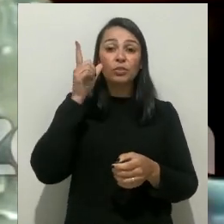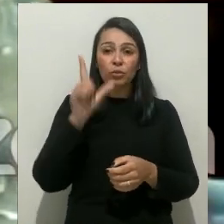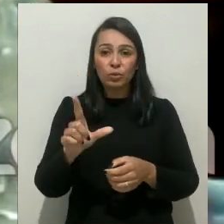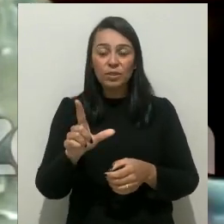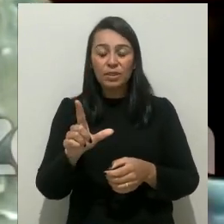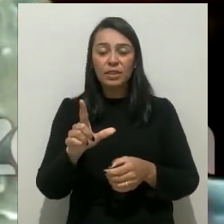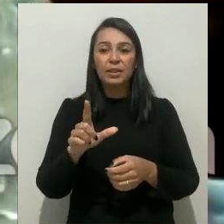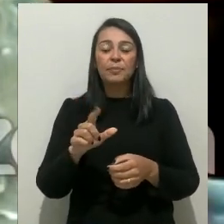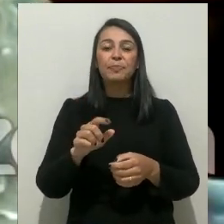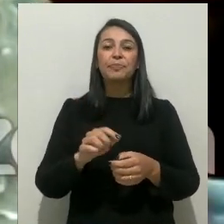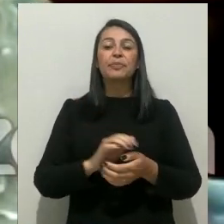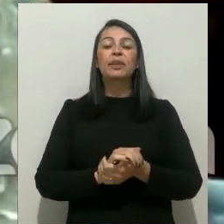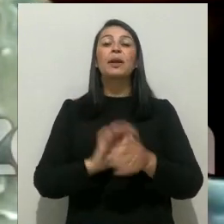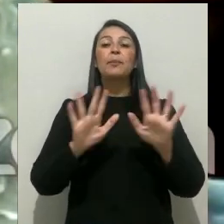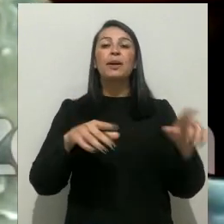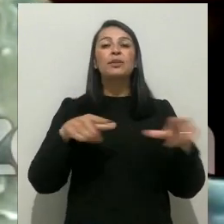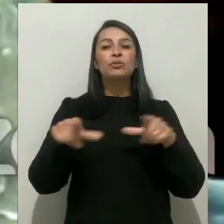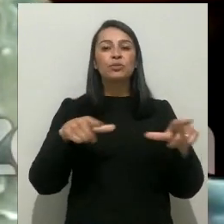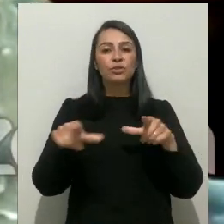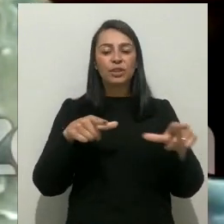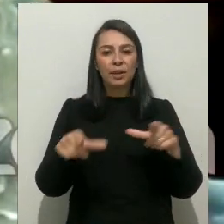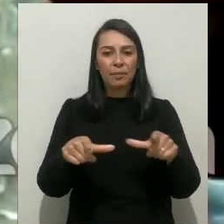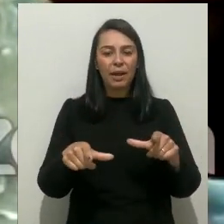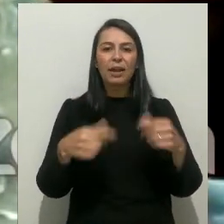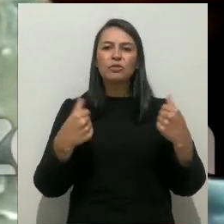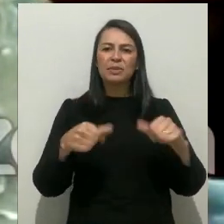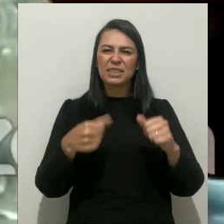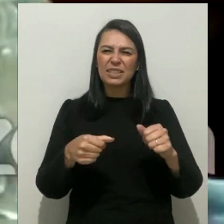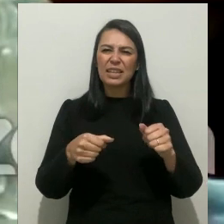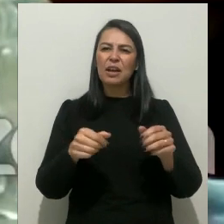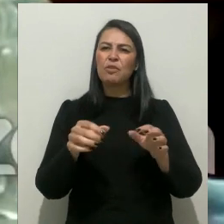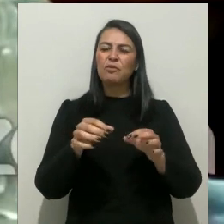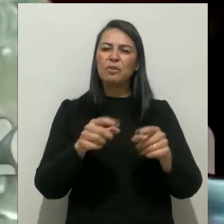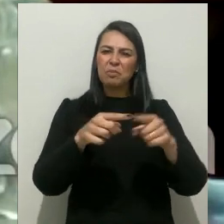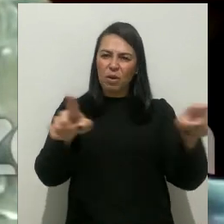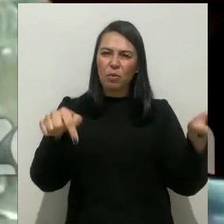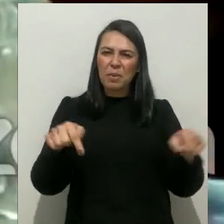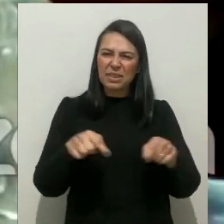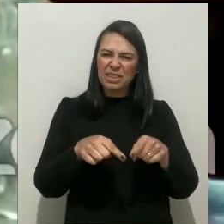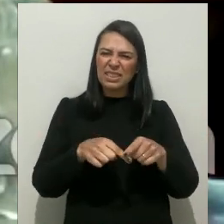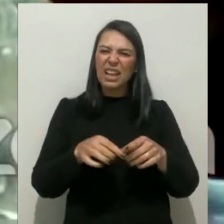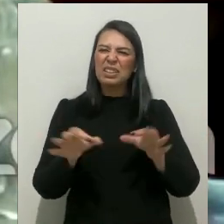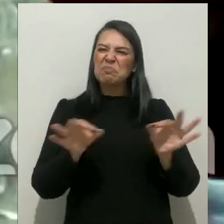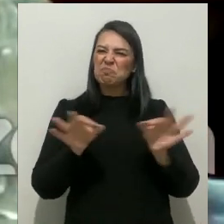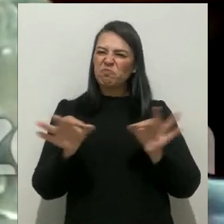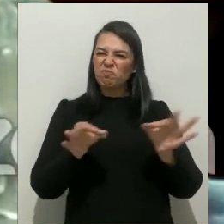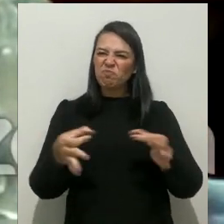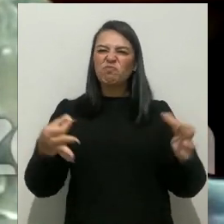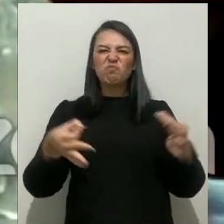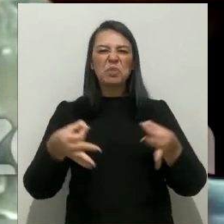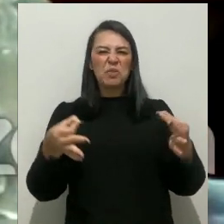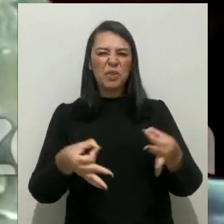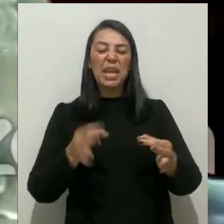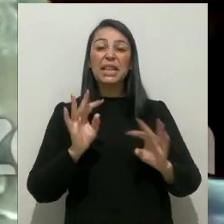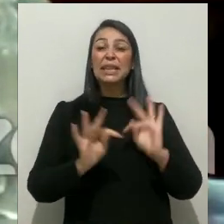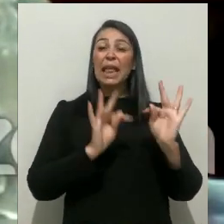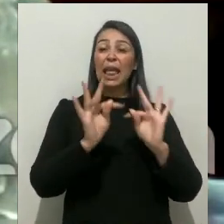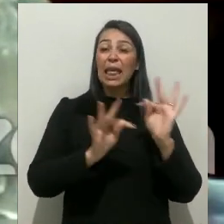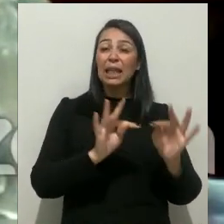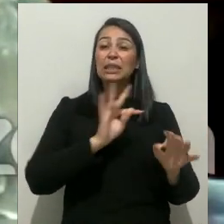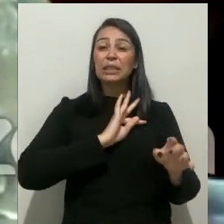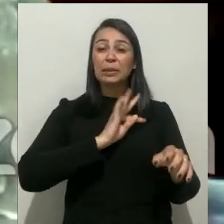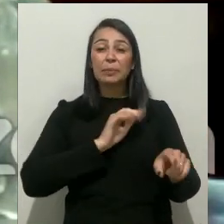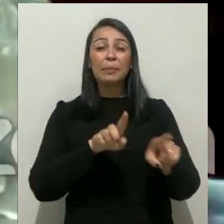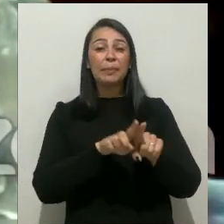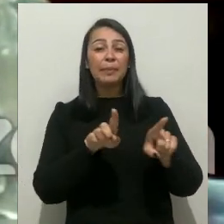toda conveniência a execução dos trabalhos num meio bem aparelhado, dos melhores recursos técnicos, qual o que me